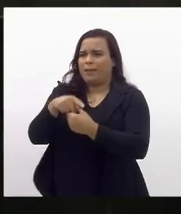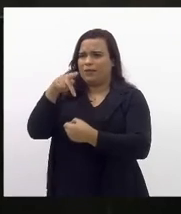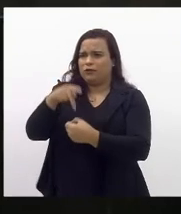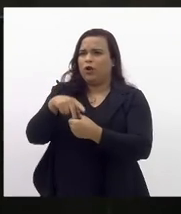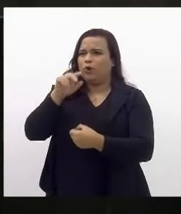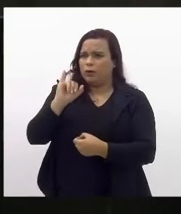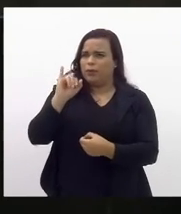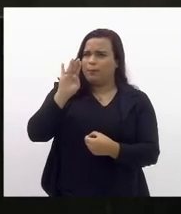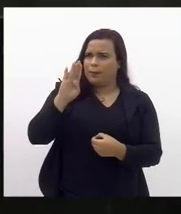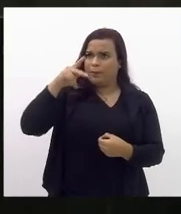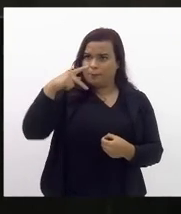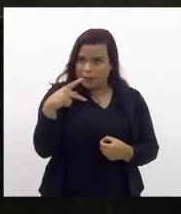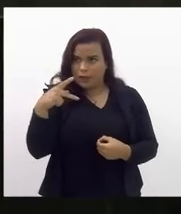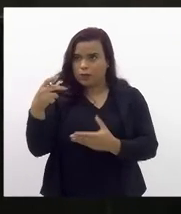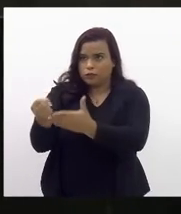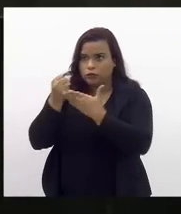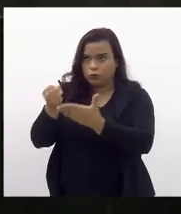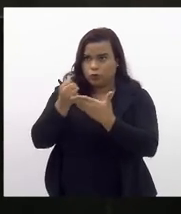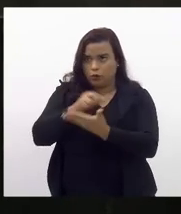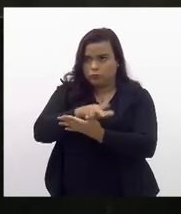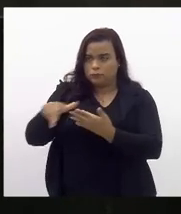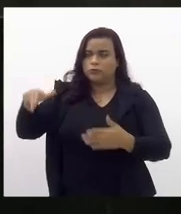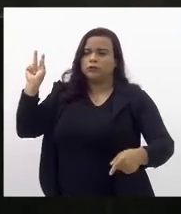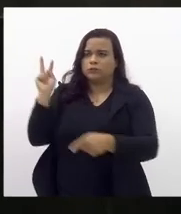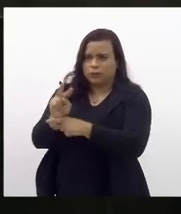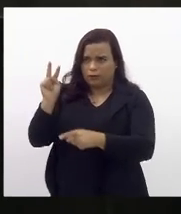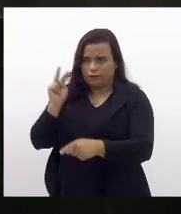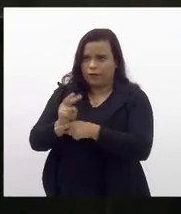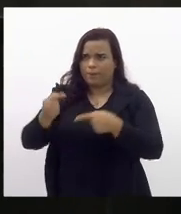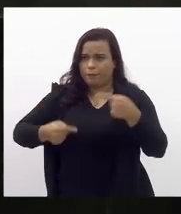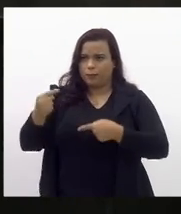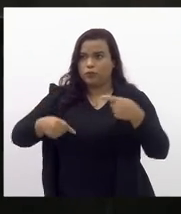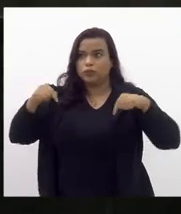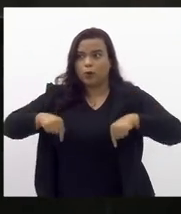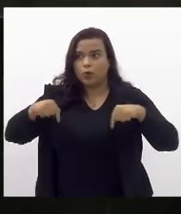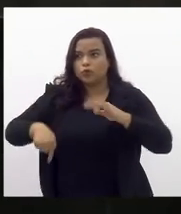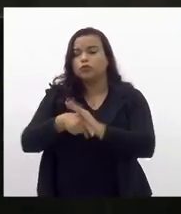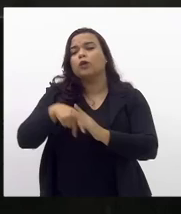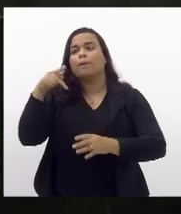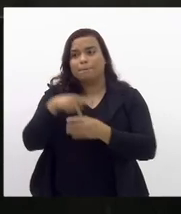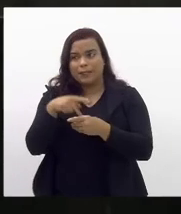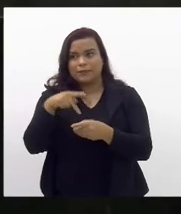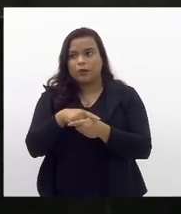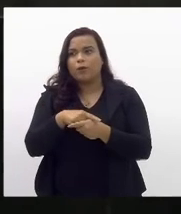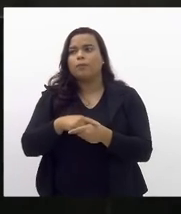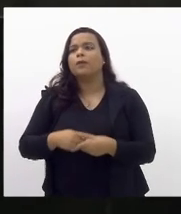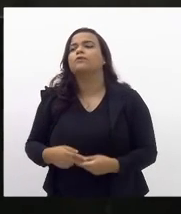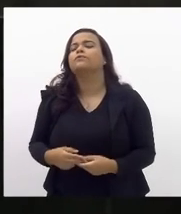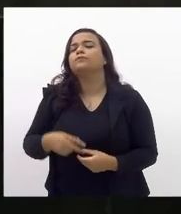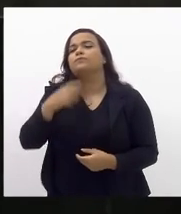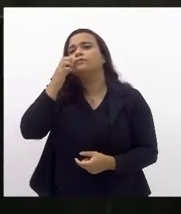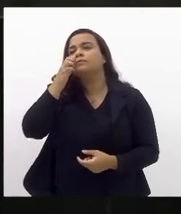surpreendeu, mas fazendo uma defesa da atual política para a Petrobras,